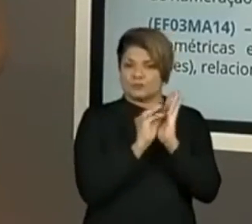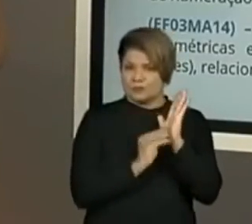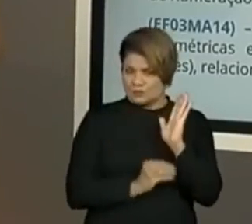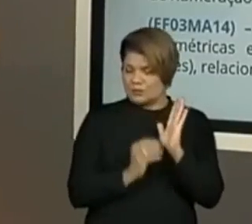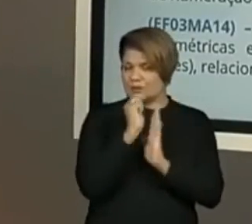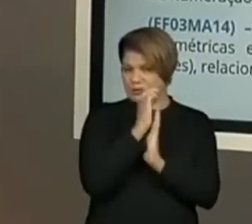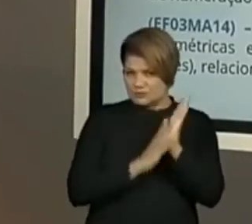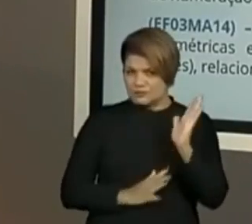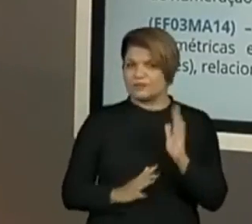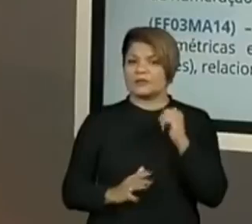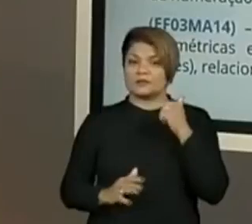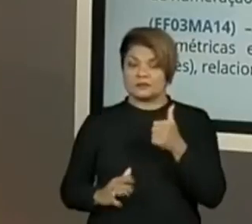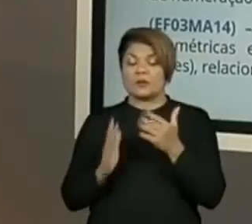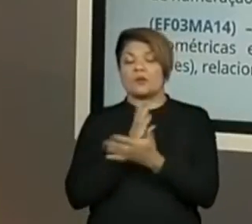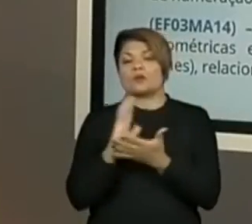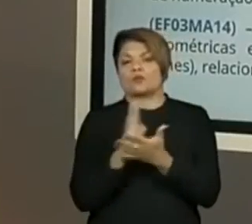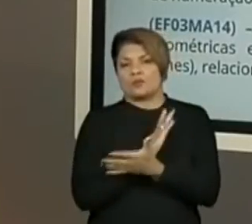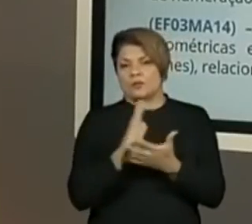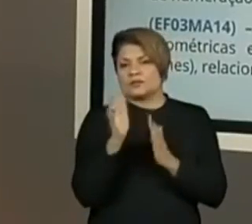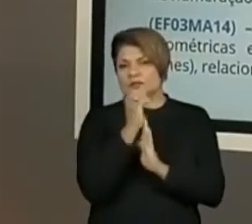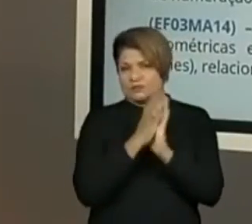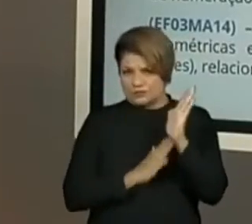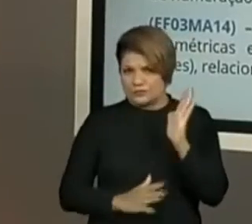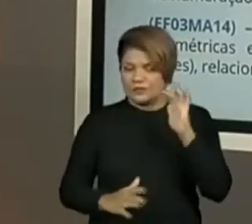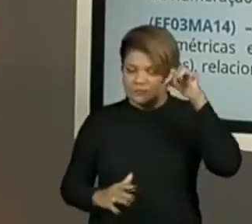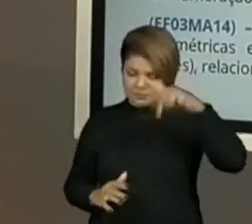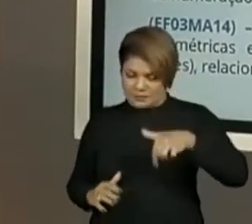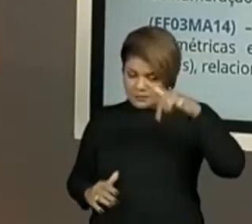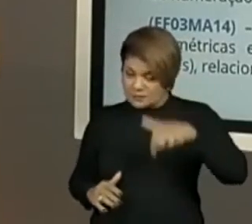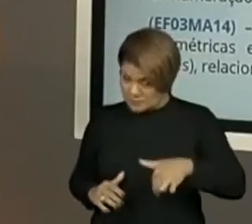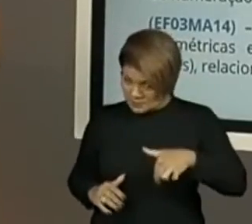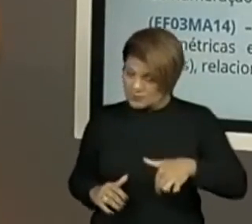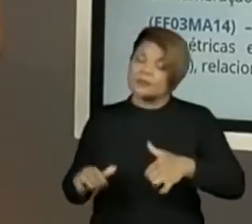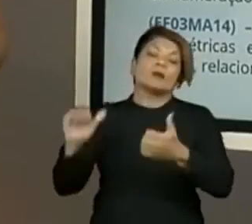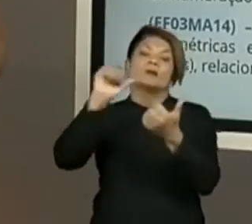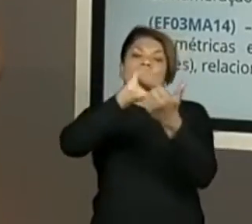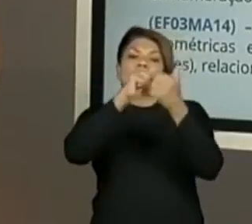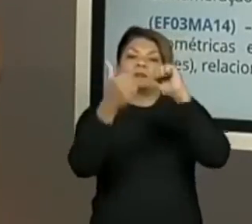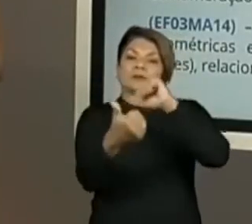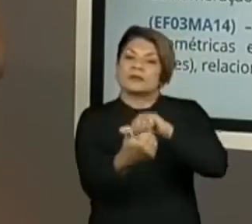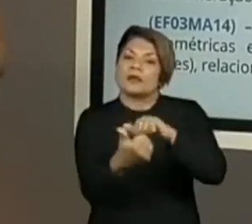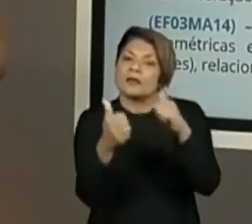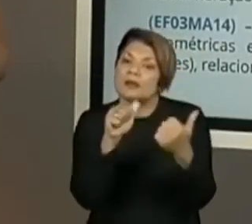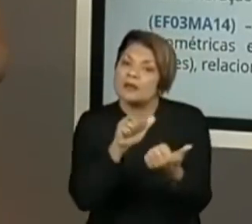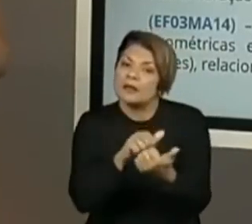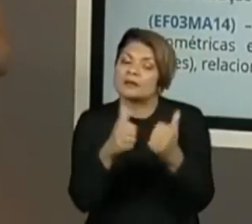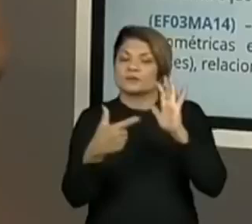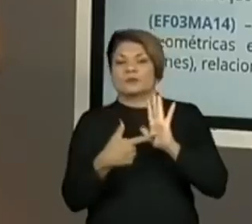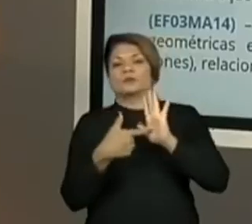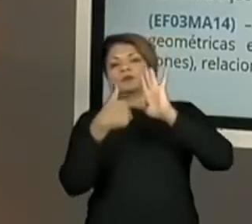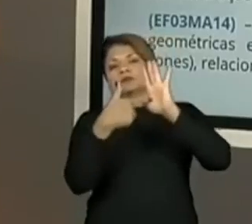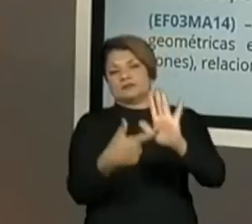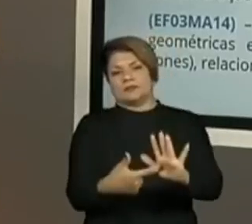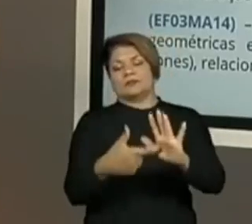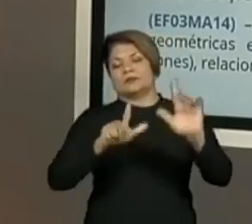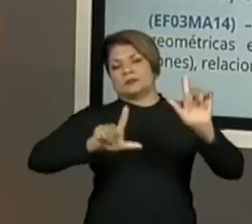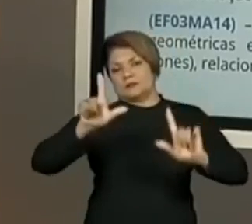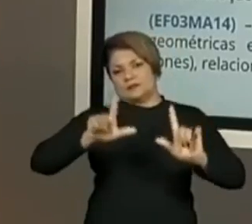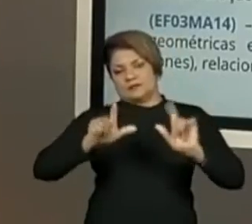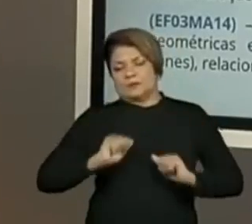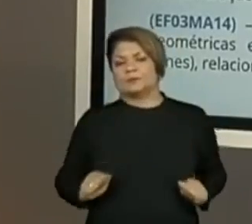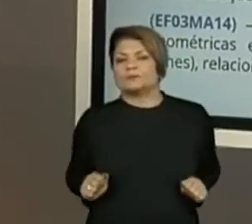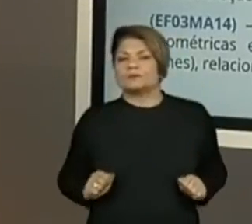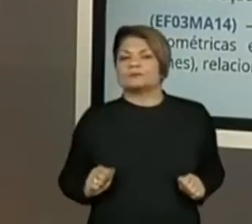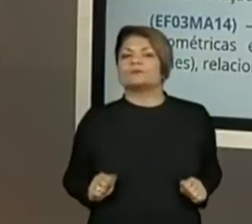material. Por isso, algumas atividades aqui não estão do mesmo jeito. Foi preciso adequar